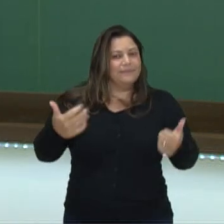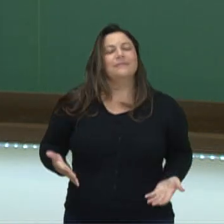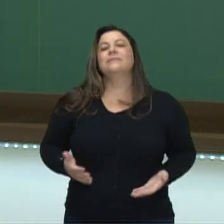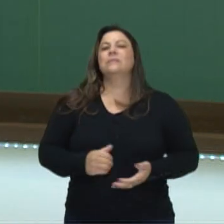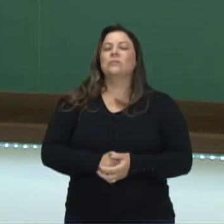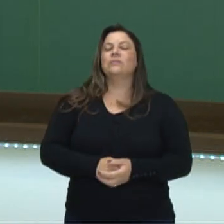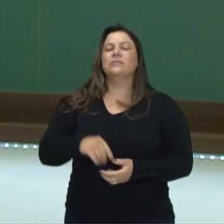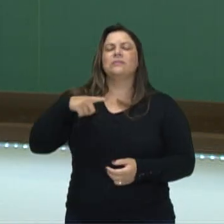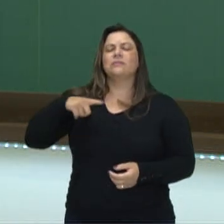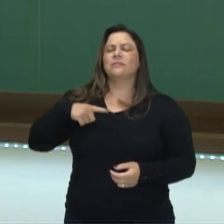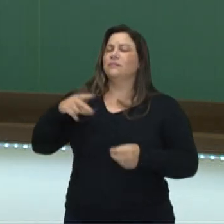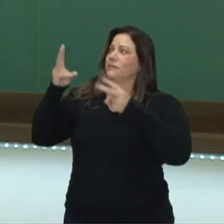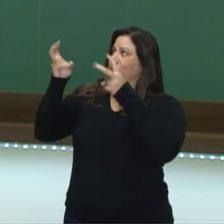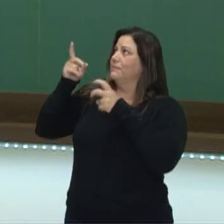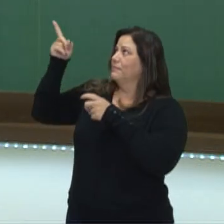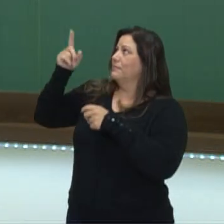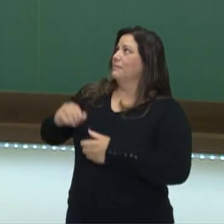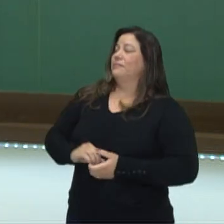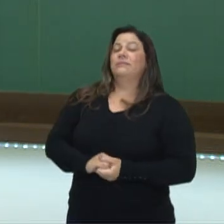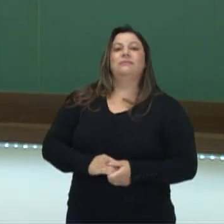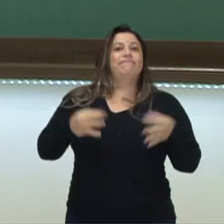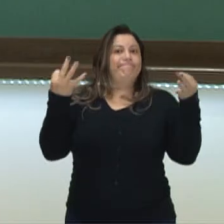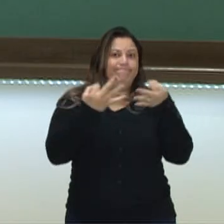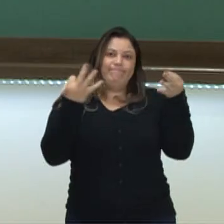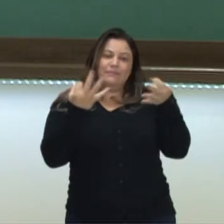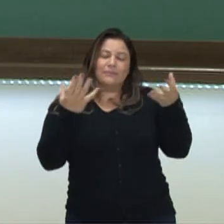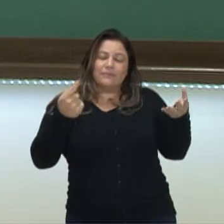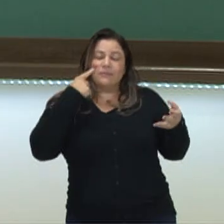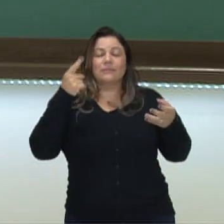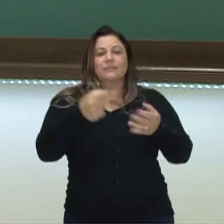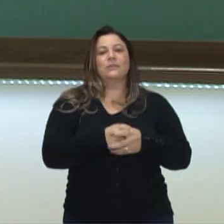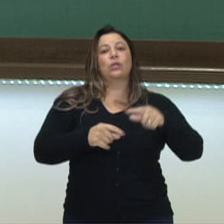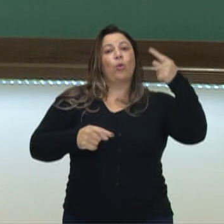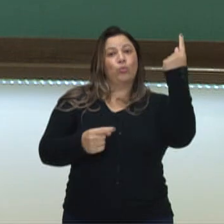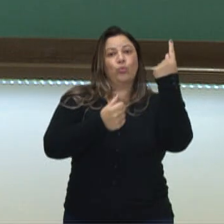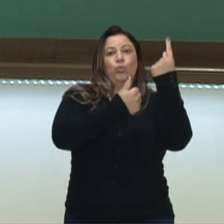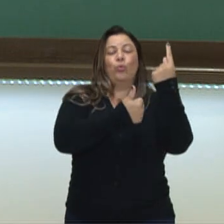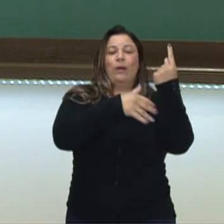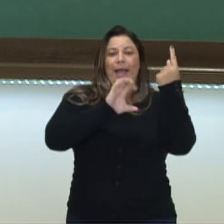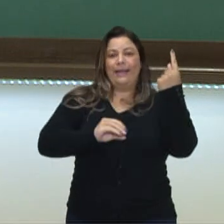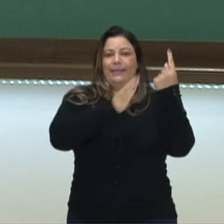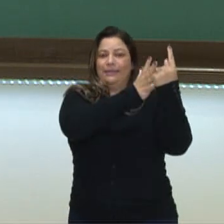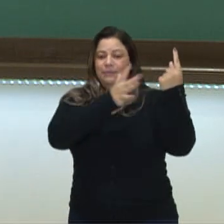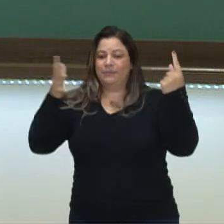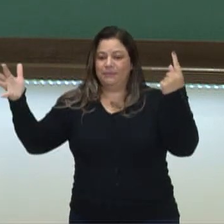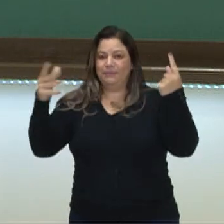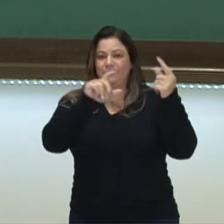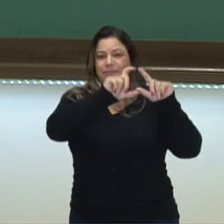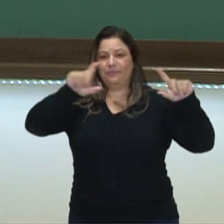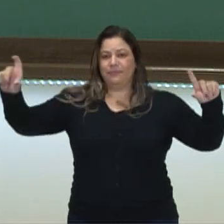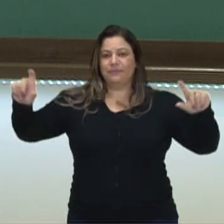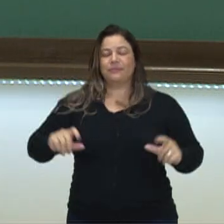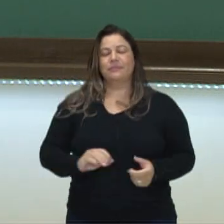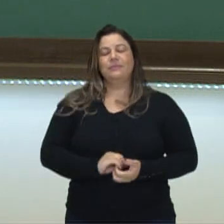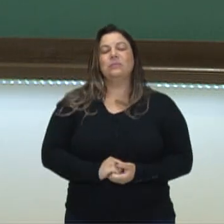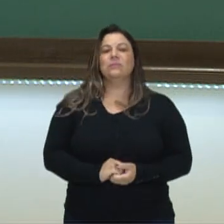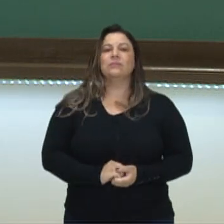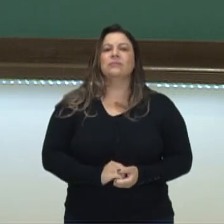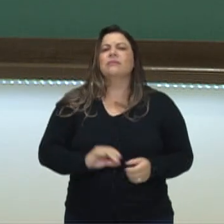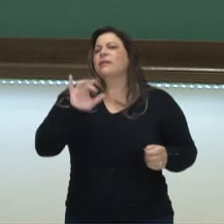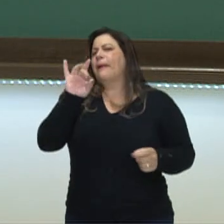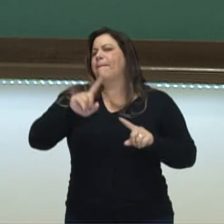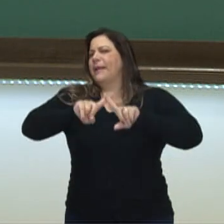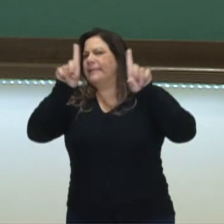nós temos os números quadrados perfeitos relacionados aos números 1 a 10, aí nessa tabelinha, tá? Só